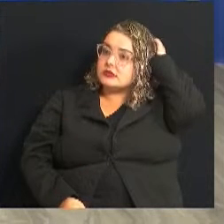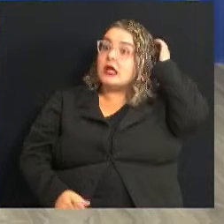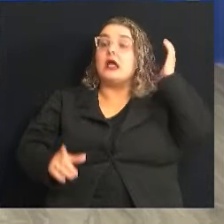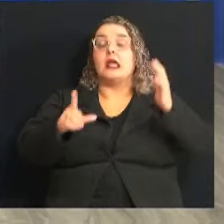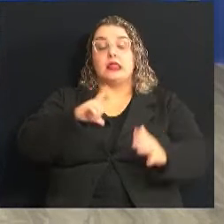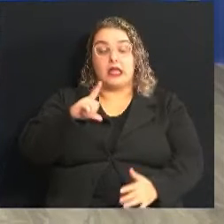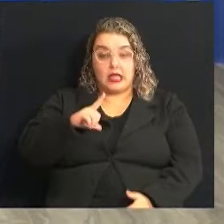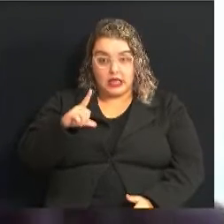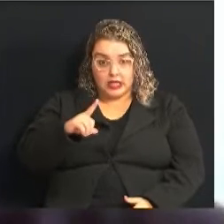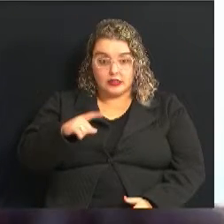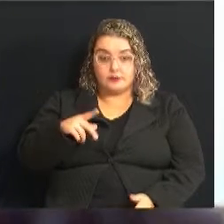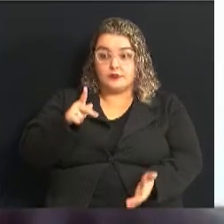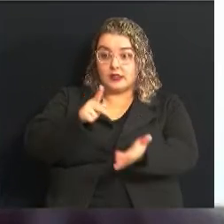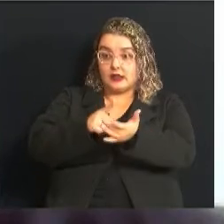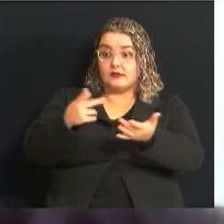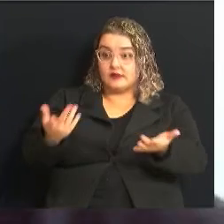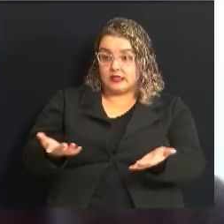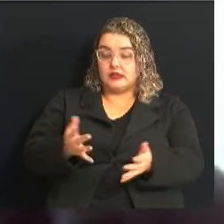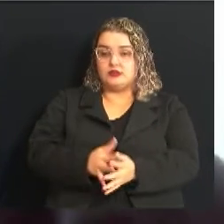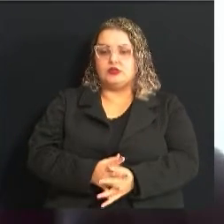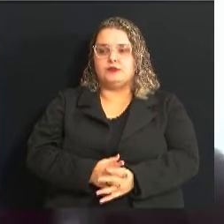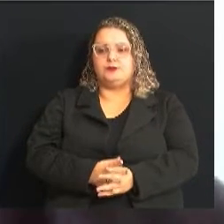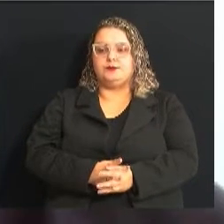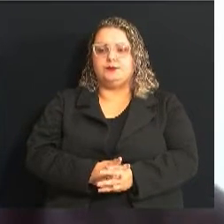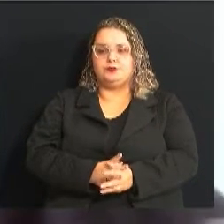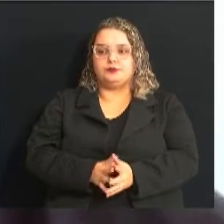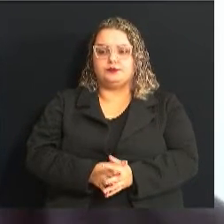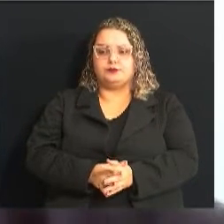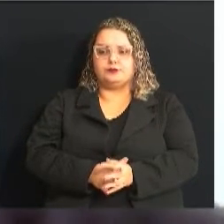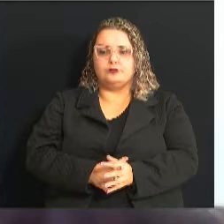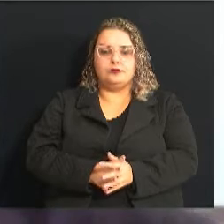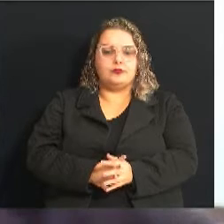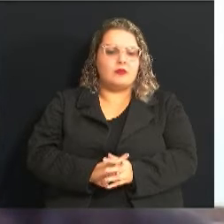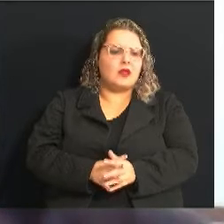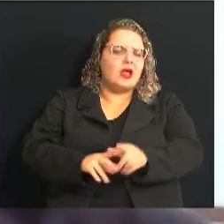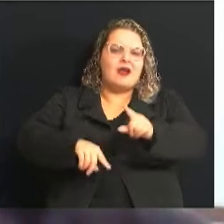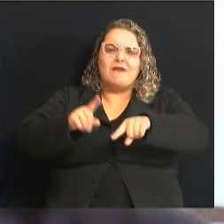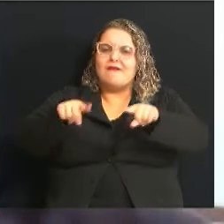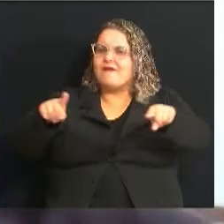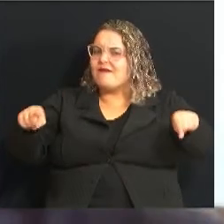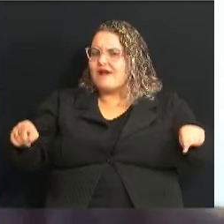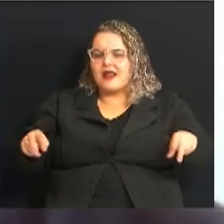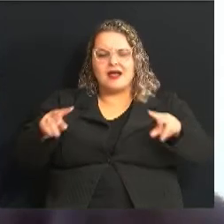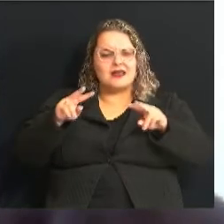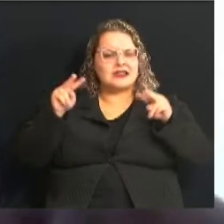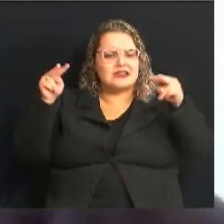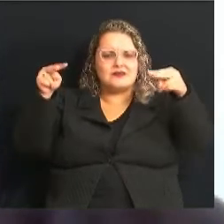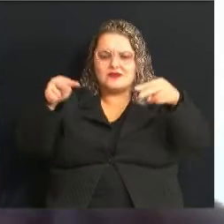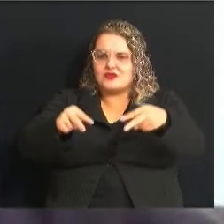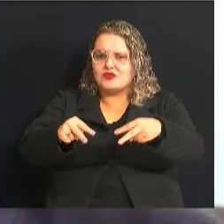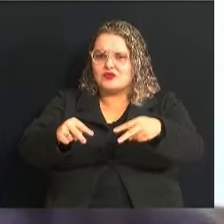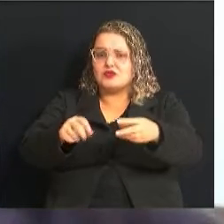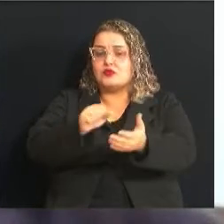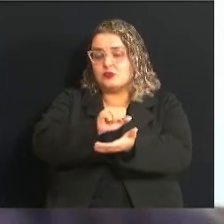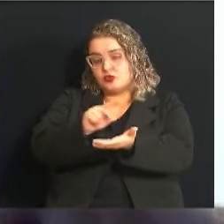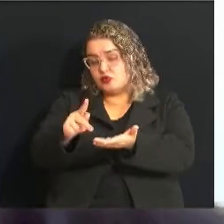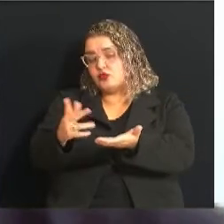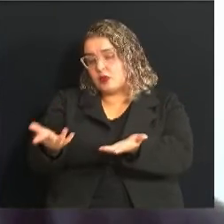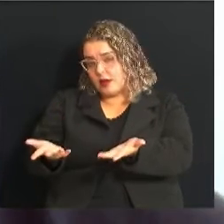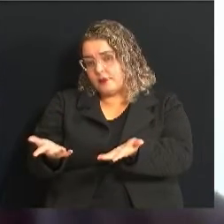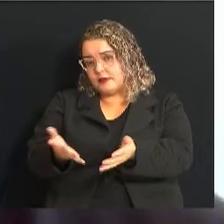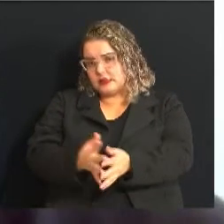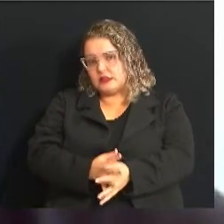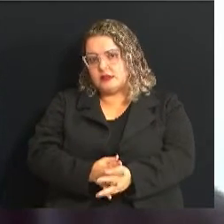Na verdade, são diversas visões que a gente pode apresentar sobre os aplicativos, né?